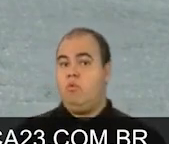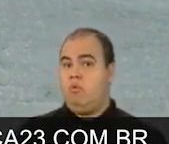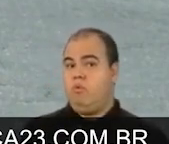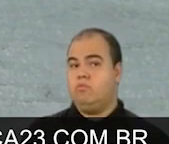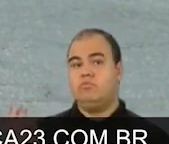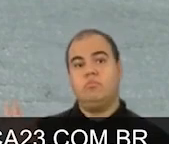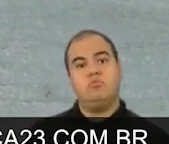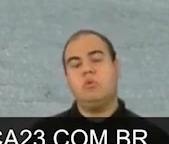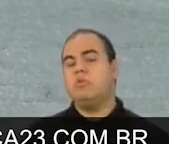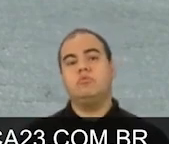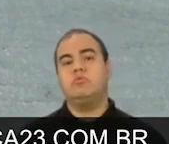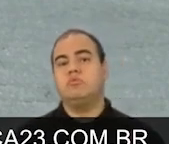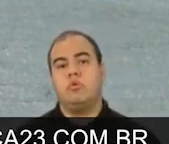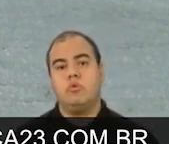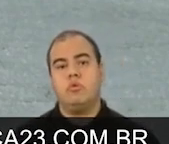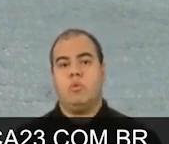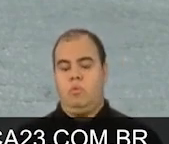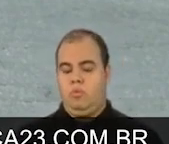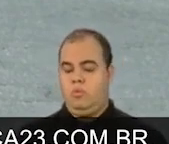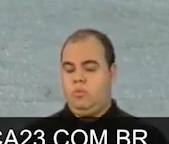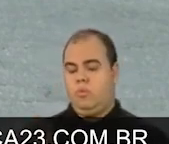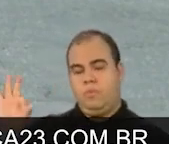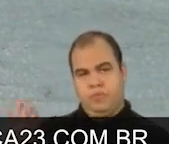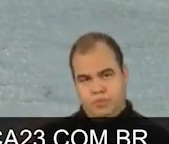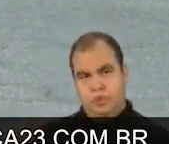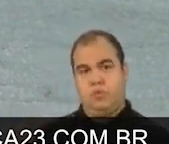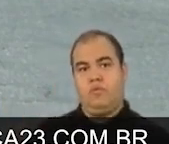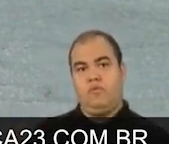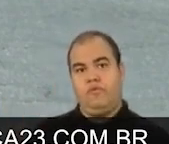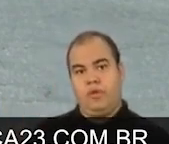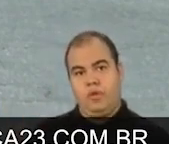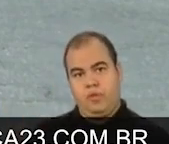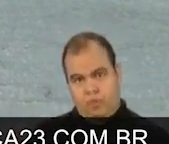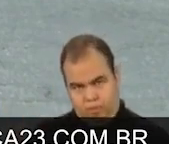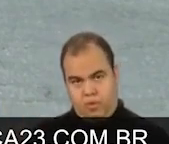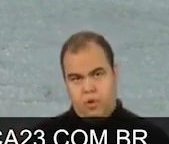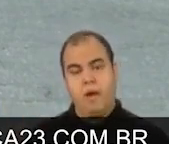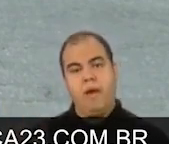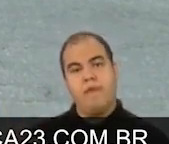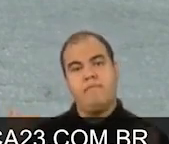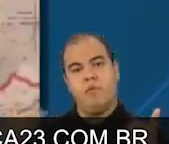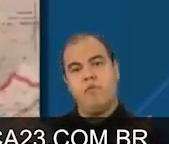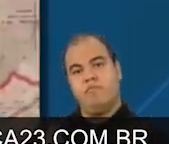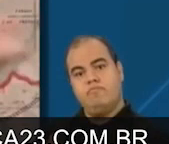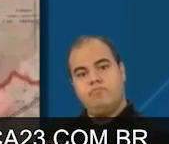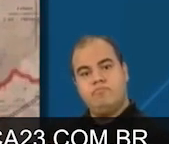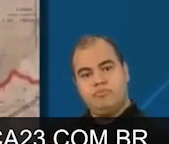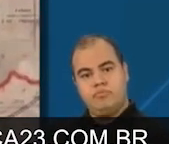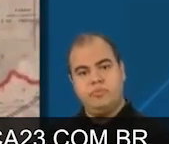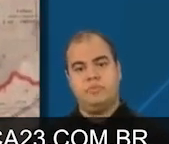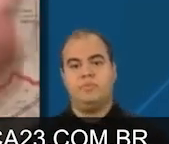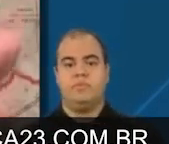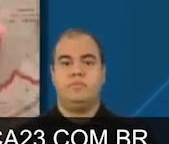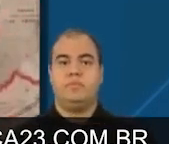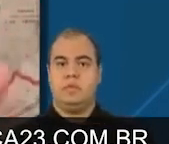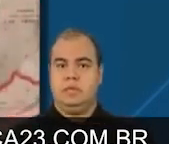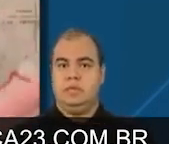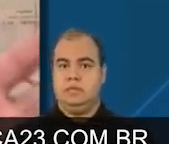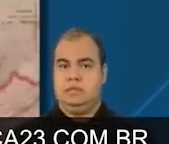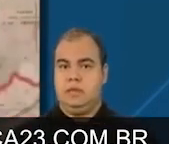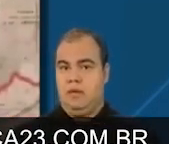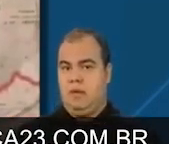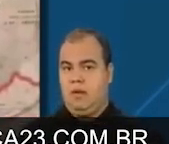11%, ou seja, 89% do valor da corrida vai para o motorista. Cada R$ 100 de uma